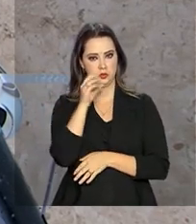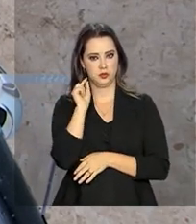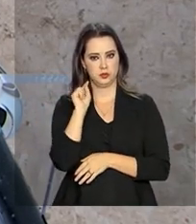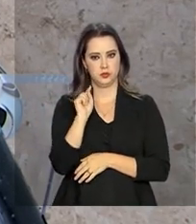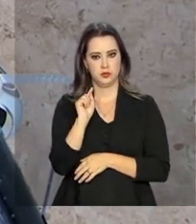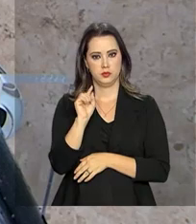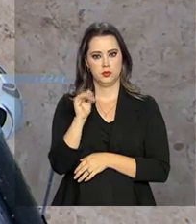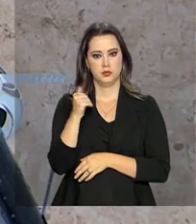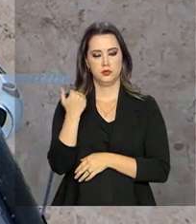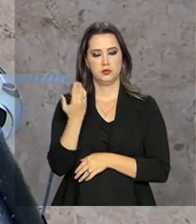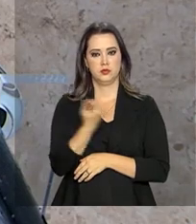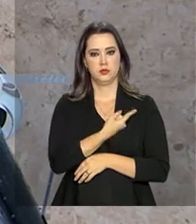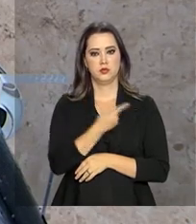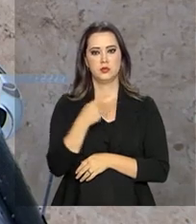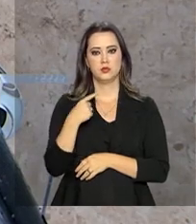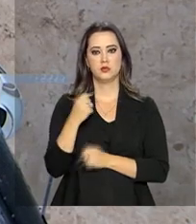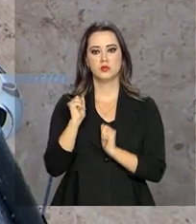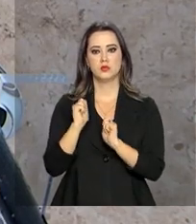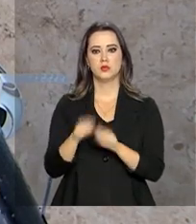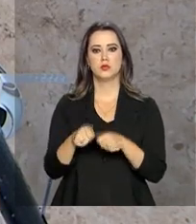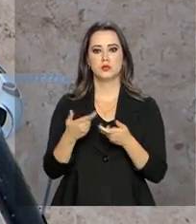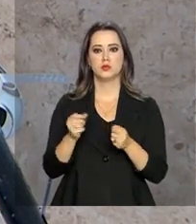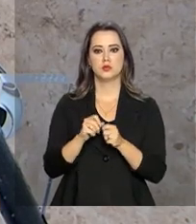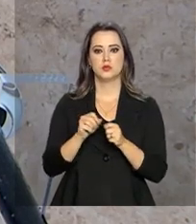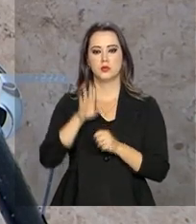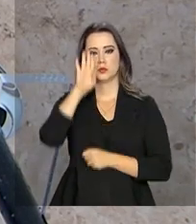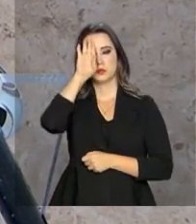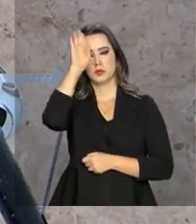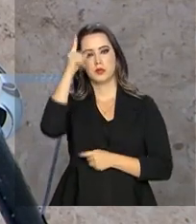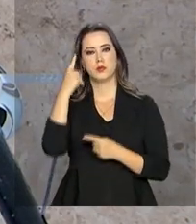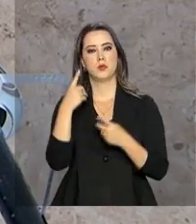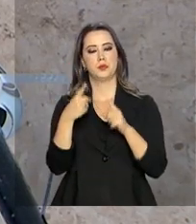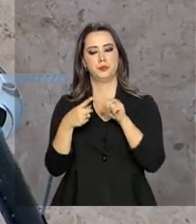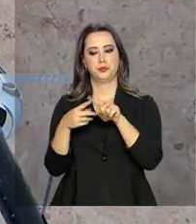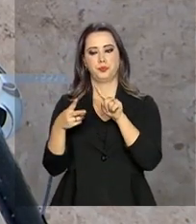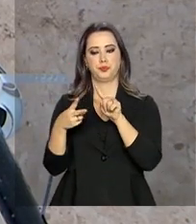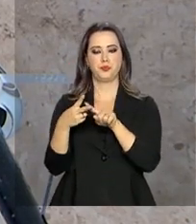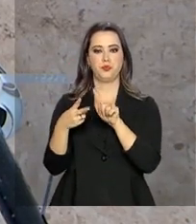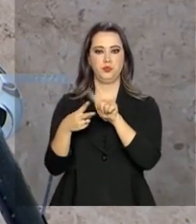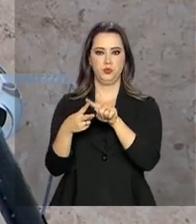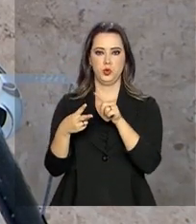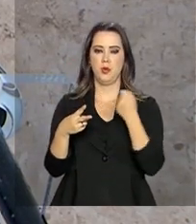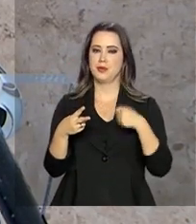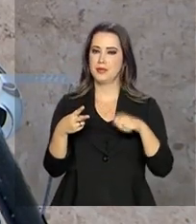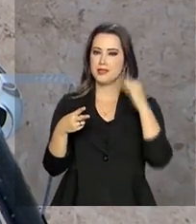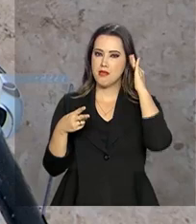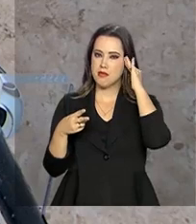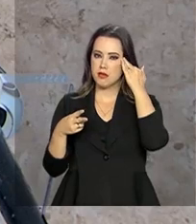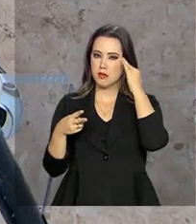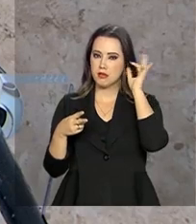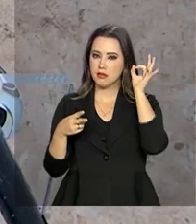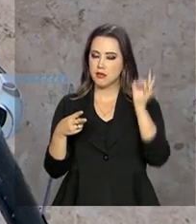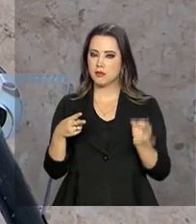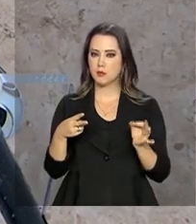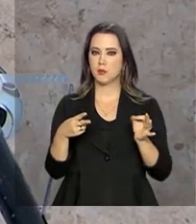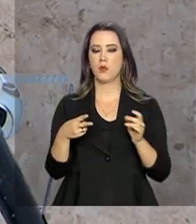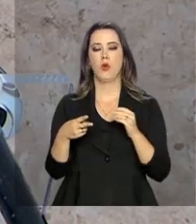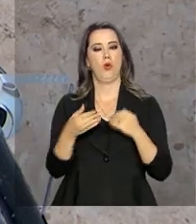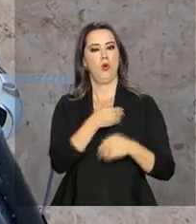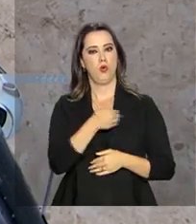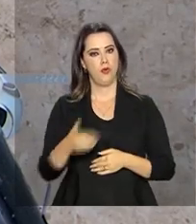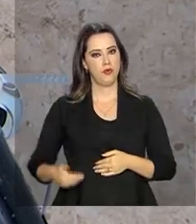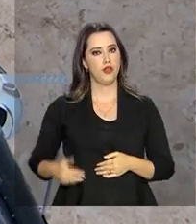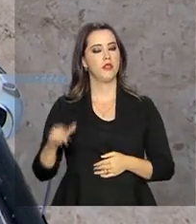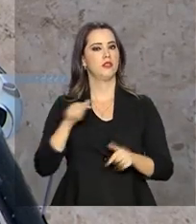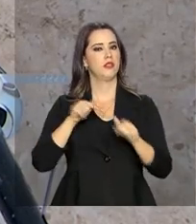para que a gente possa fazer principalmente duas coisas têm que ser entendido o governo está tomando todas as